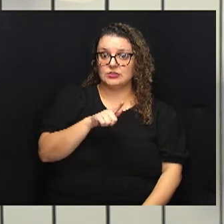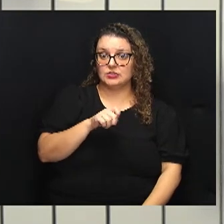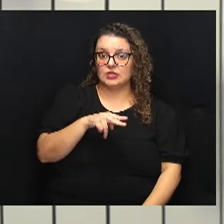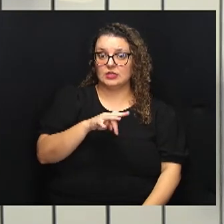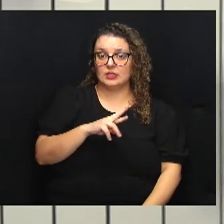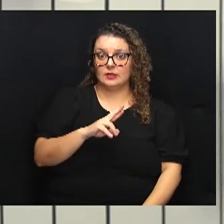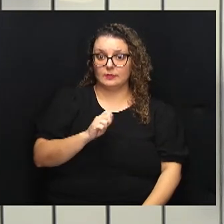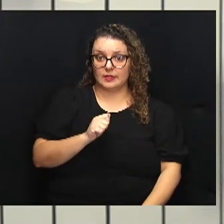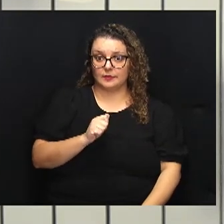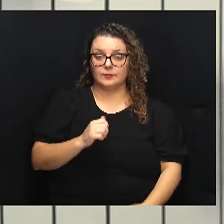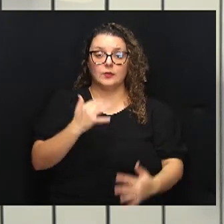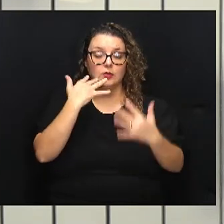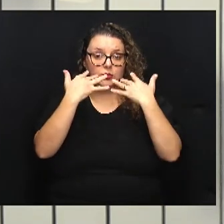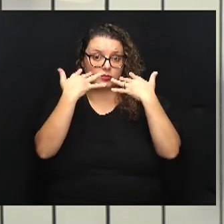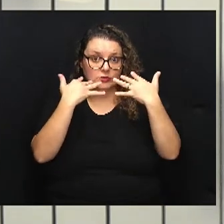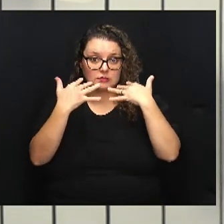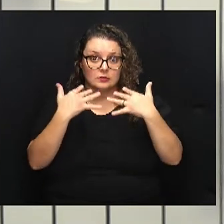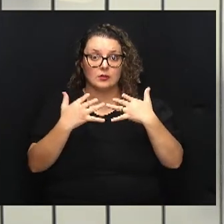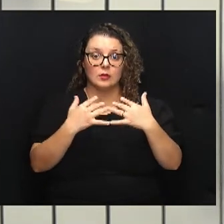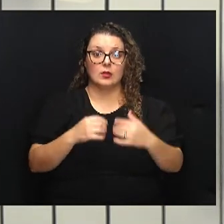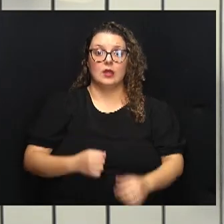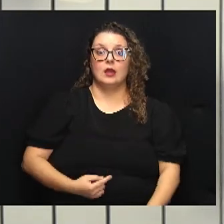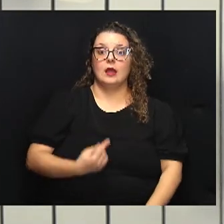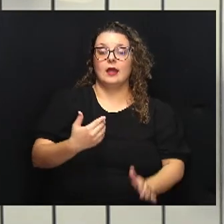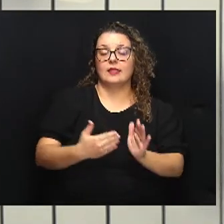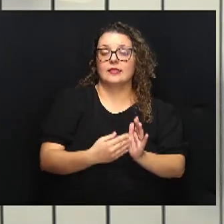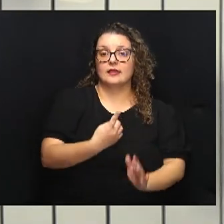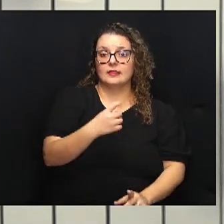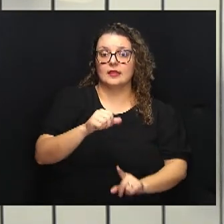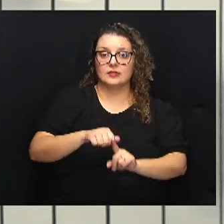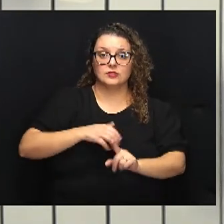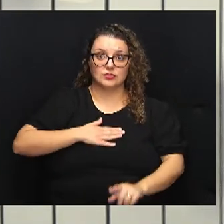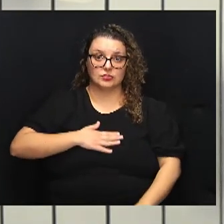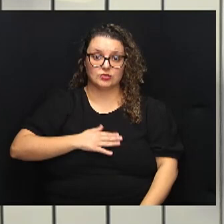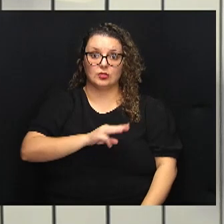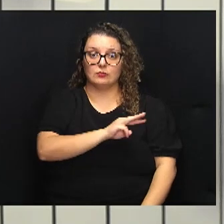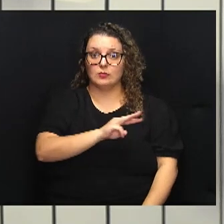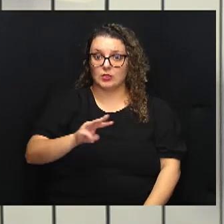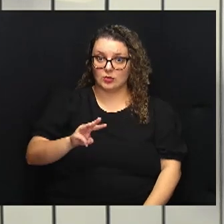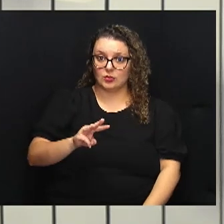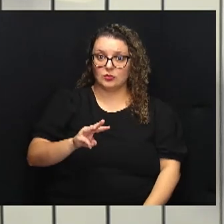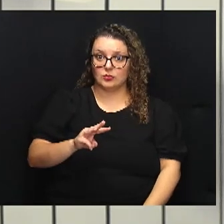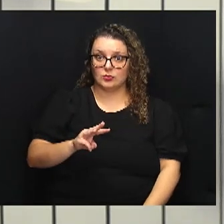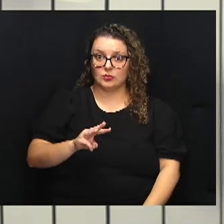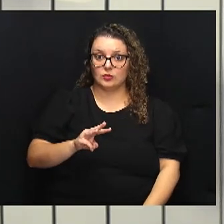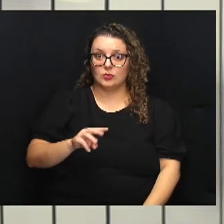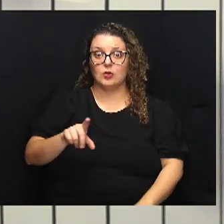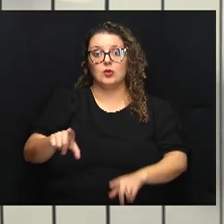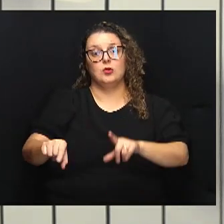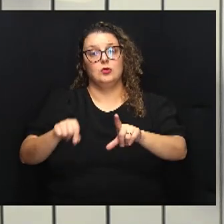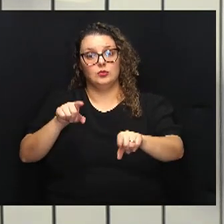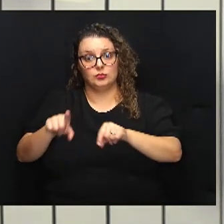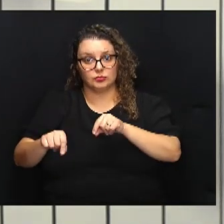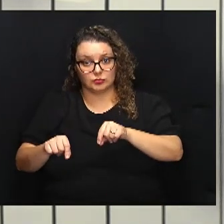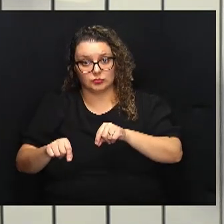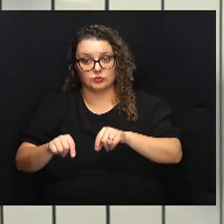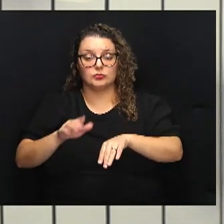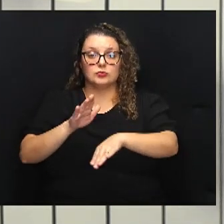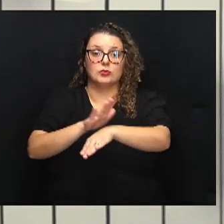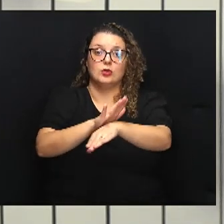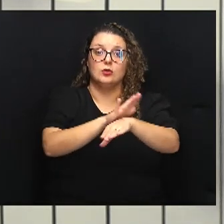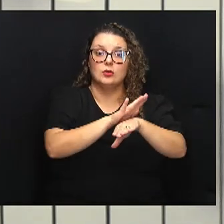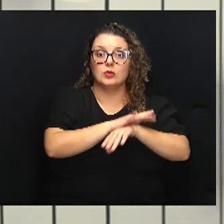interessados podem se inscrever até o dia 10 de agosto pelo site. Os selecionados vão colaborar